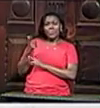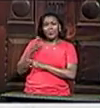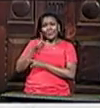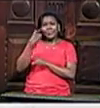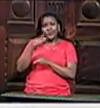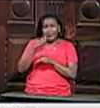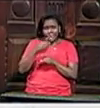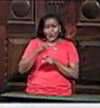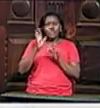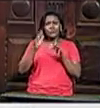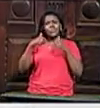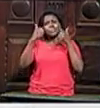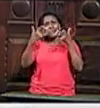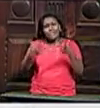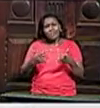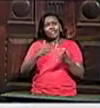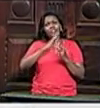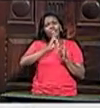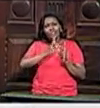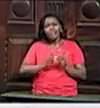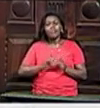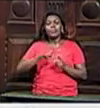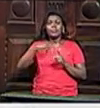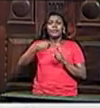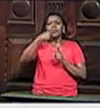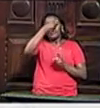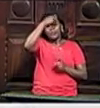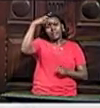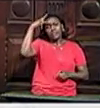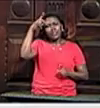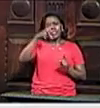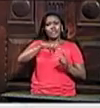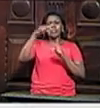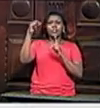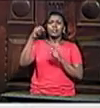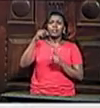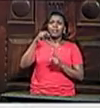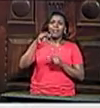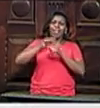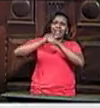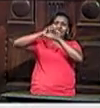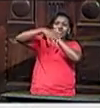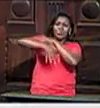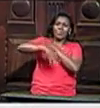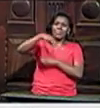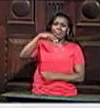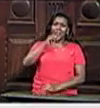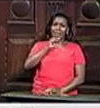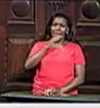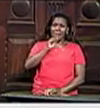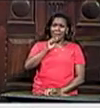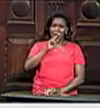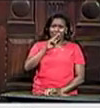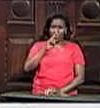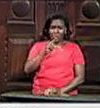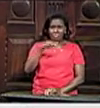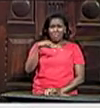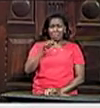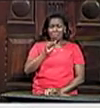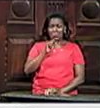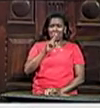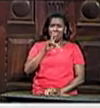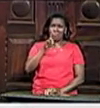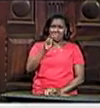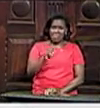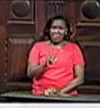além disso eu já mencionei mas o prefeito eleito de cachoeira de macacu mauro soares se casar na madeira é do